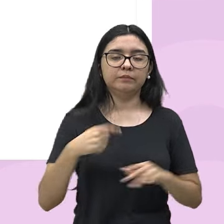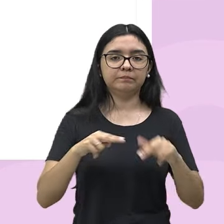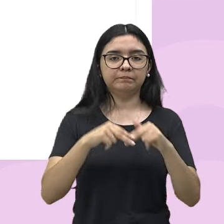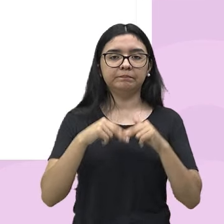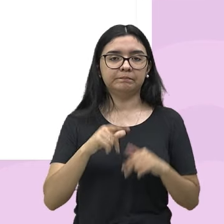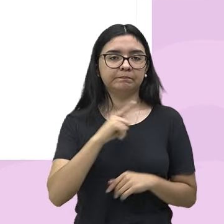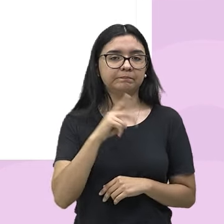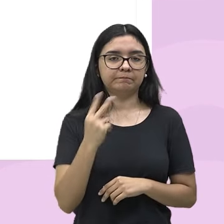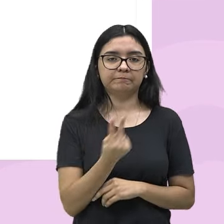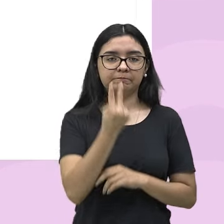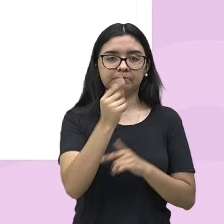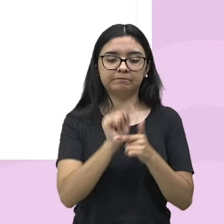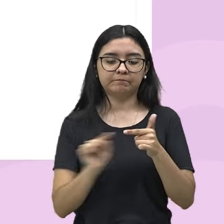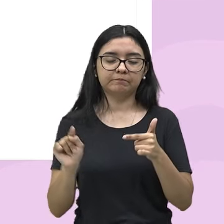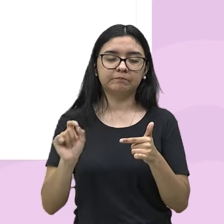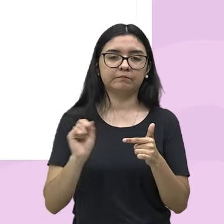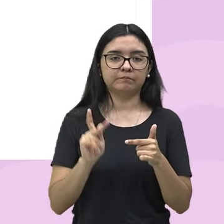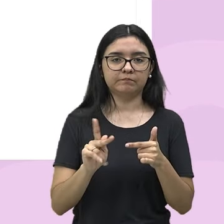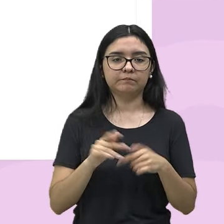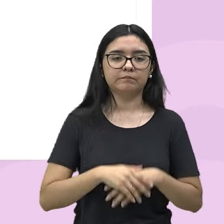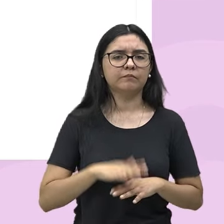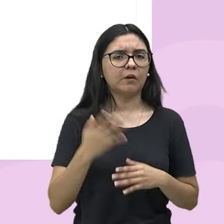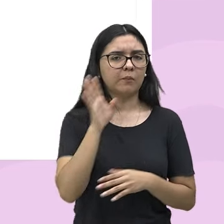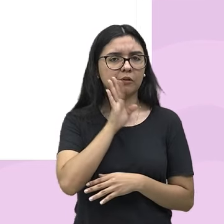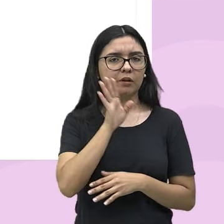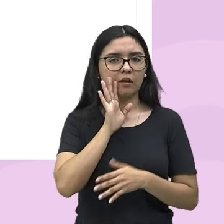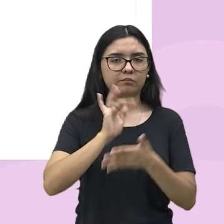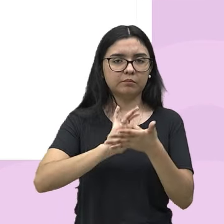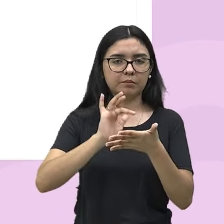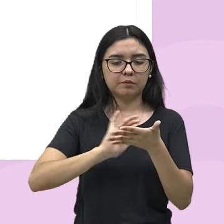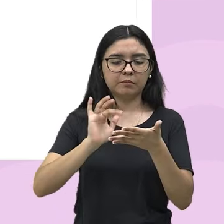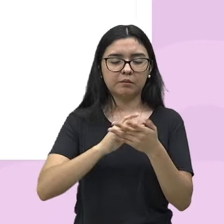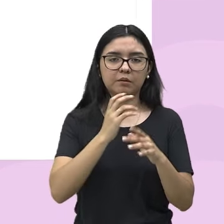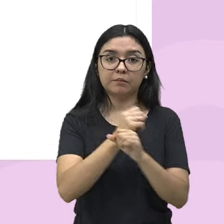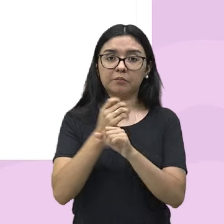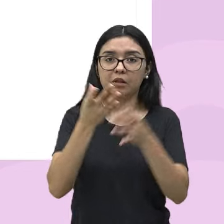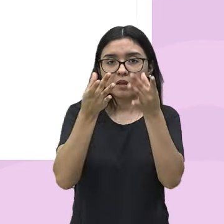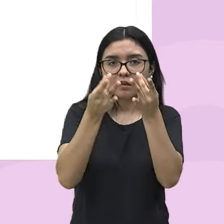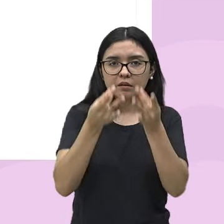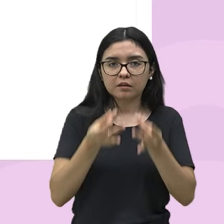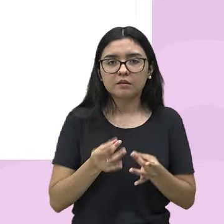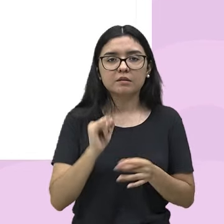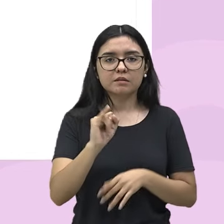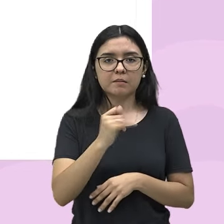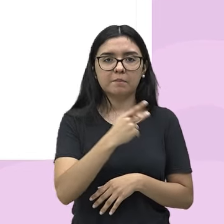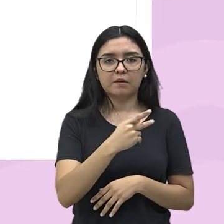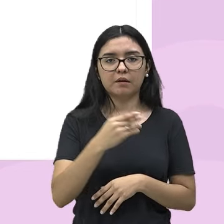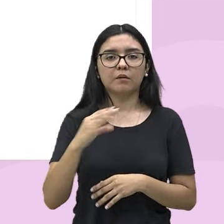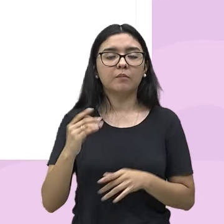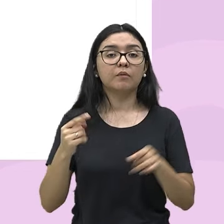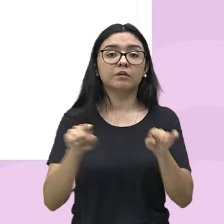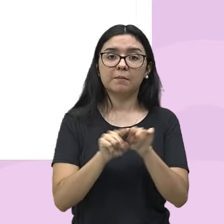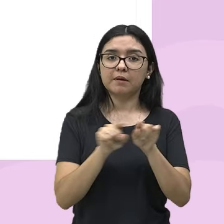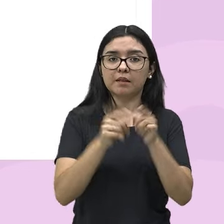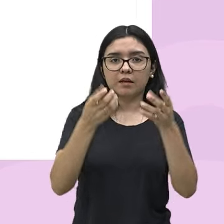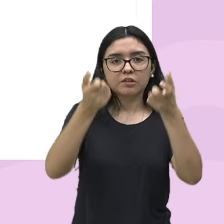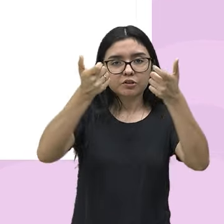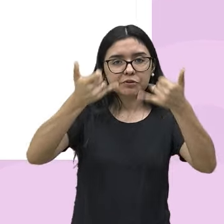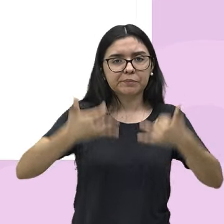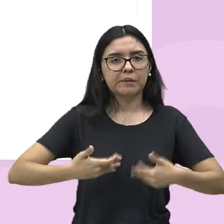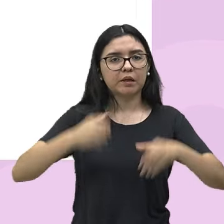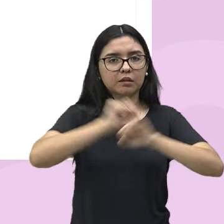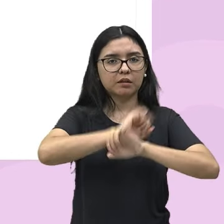2 divisores. Beleza? Muito legal a calculadora que ela nos dá, né, detalhado se é primo ou composto, e ainda dá uma explicação aí para a gente aí perceber